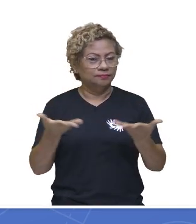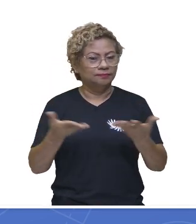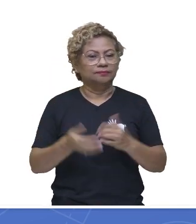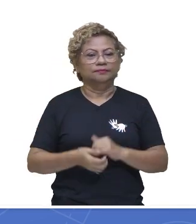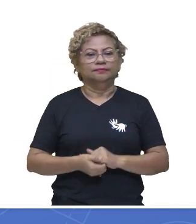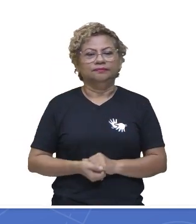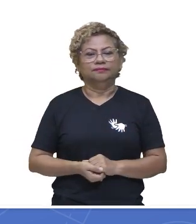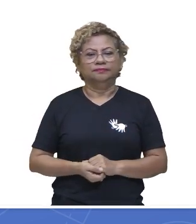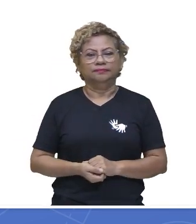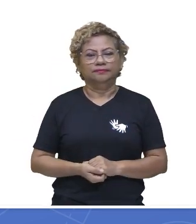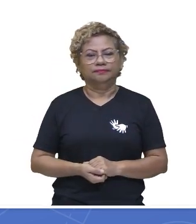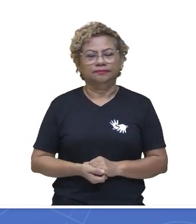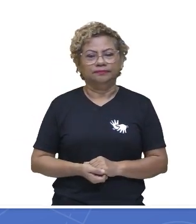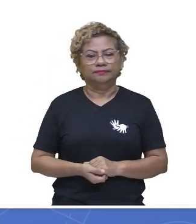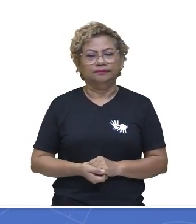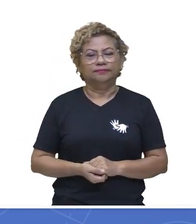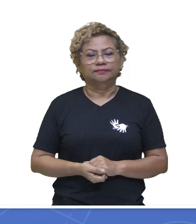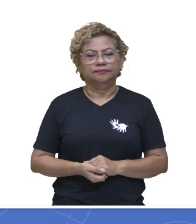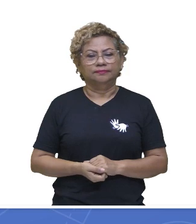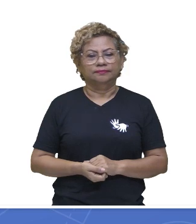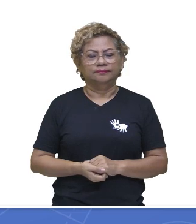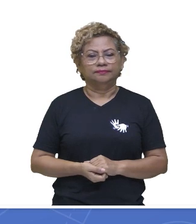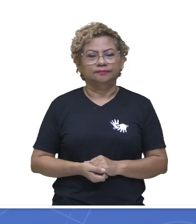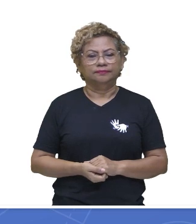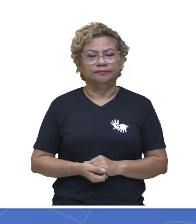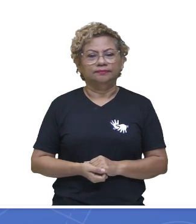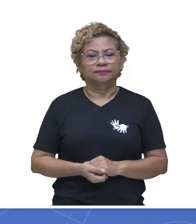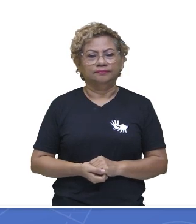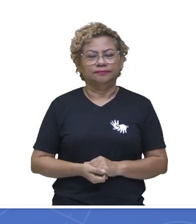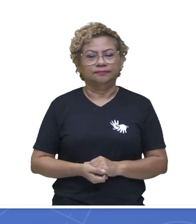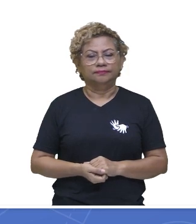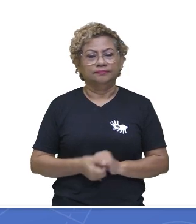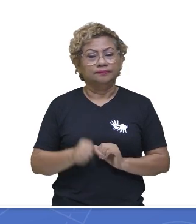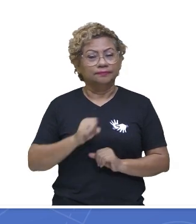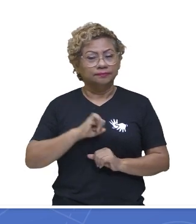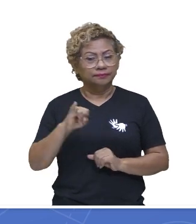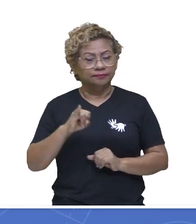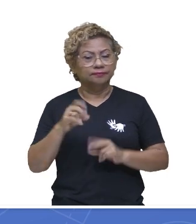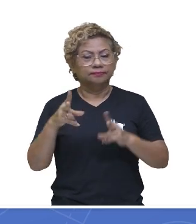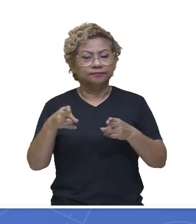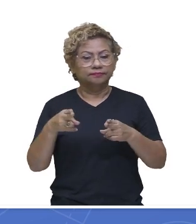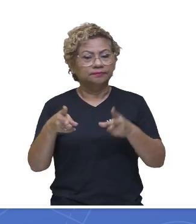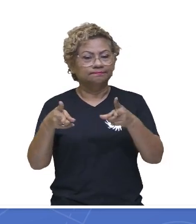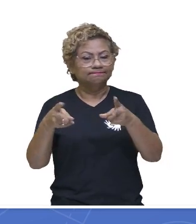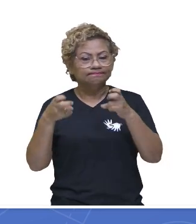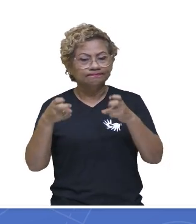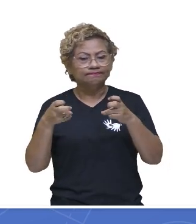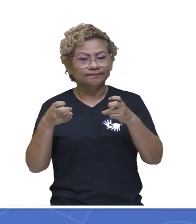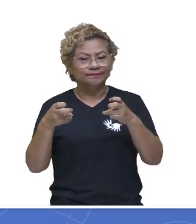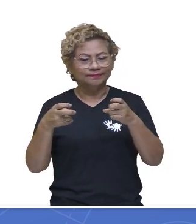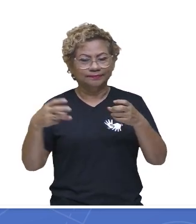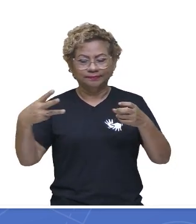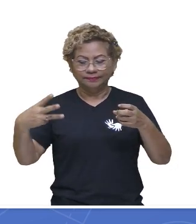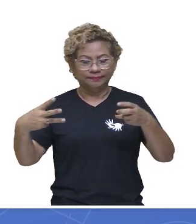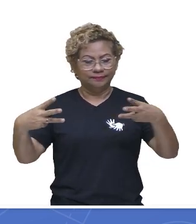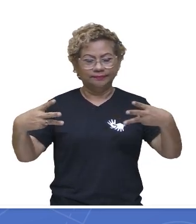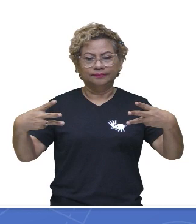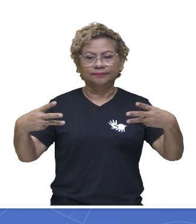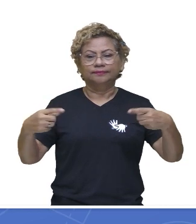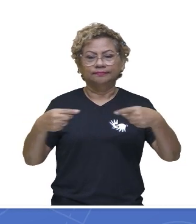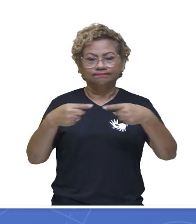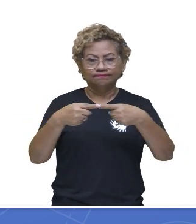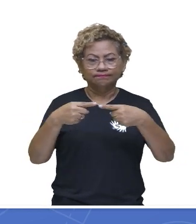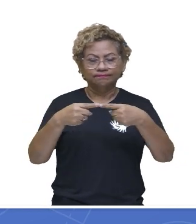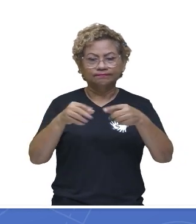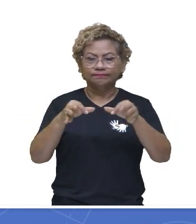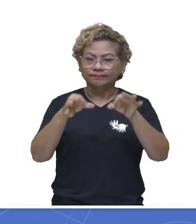dois números aqui são iguais, então, se são iguais, eu consigo realizar a multiplicação das duas matrizes.